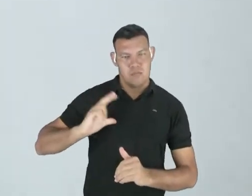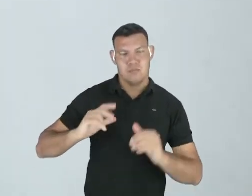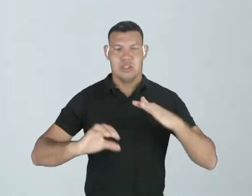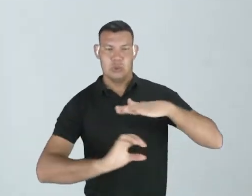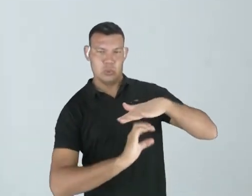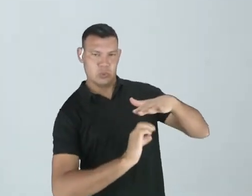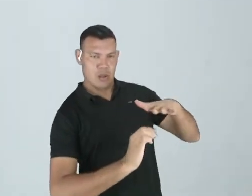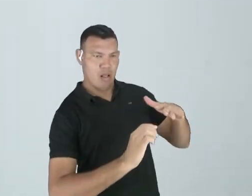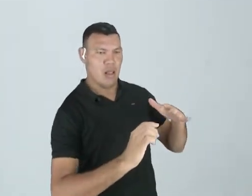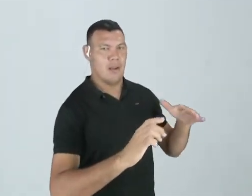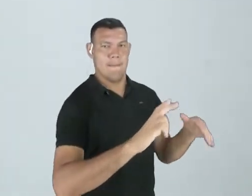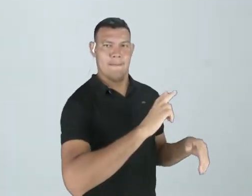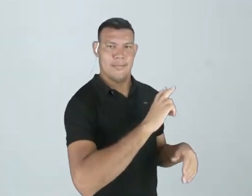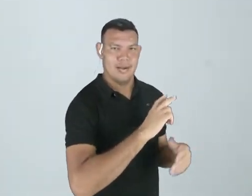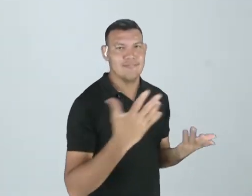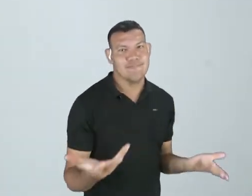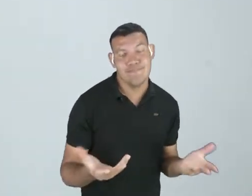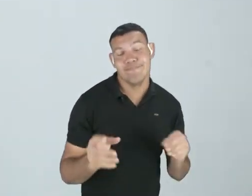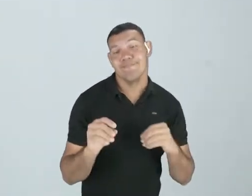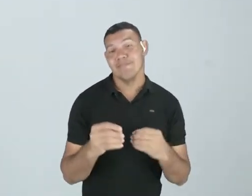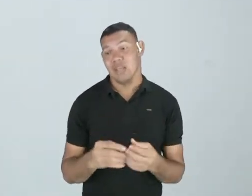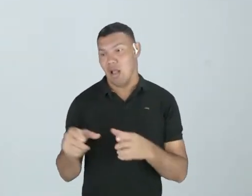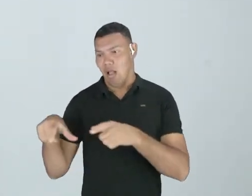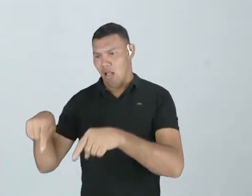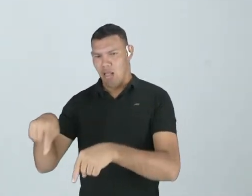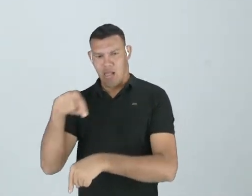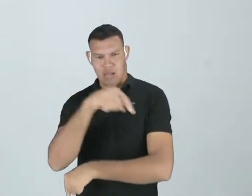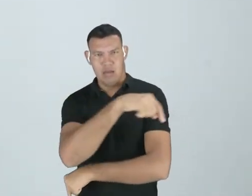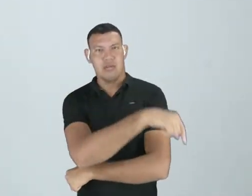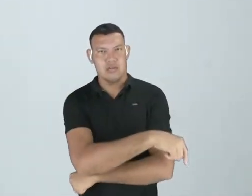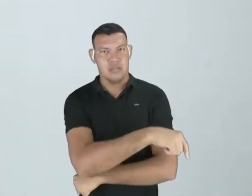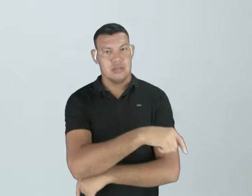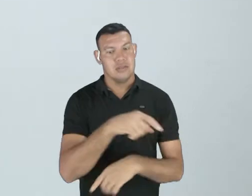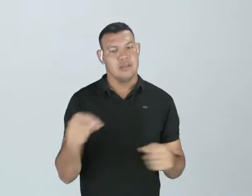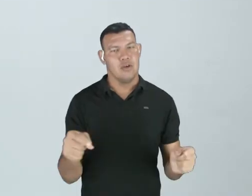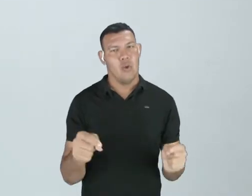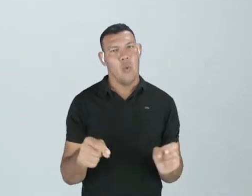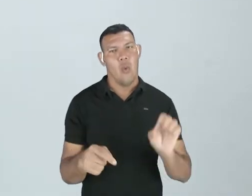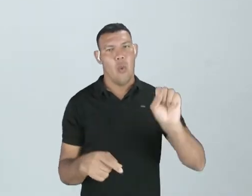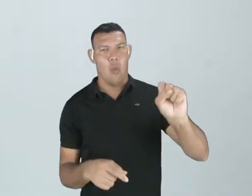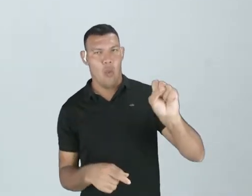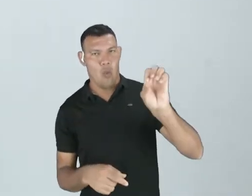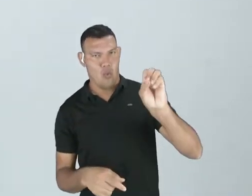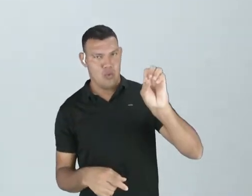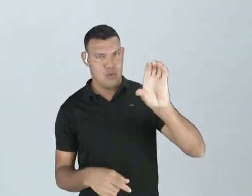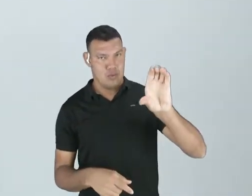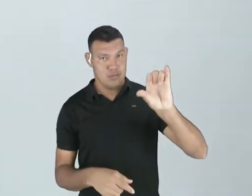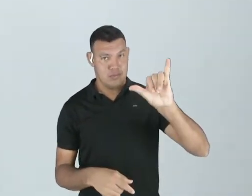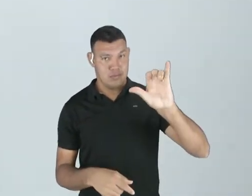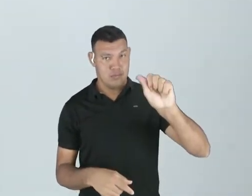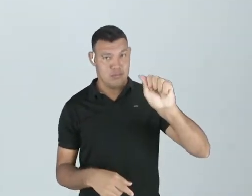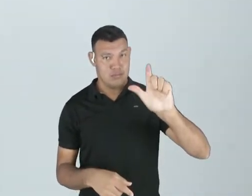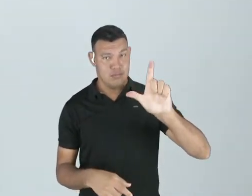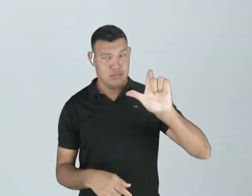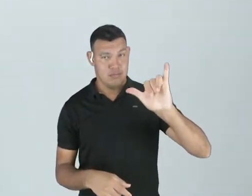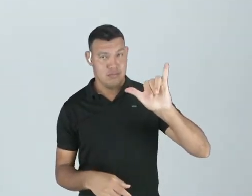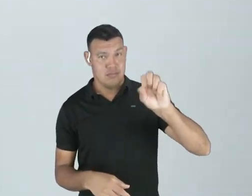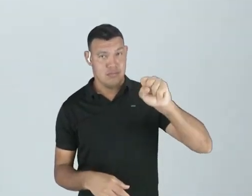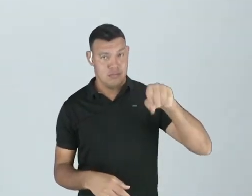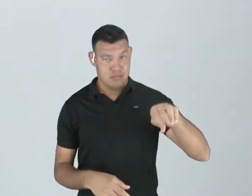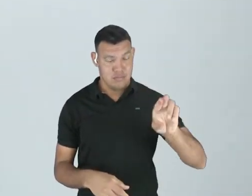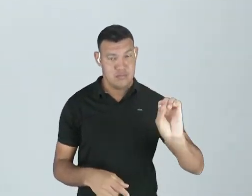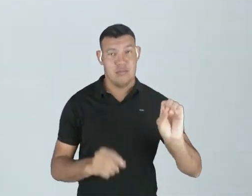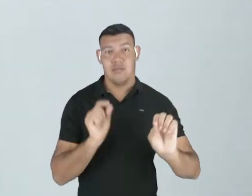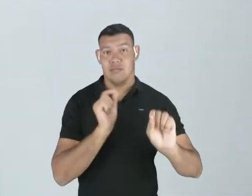privado. Então, tudo isso é base do capitalismo que o socialismo combatia. Mas aí a gente vai ver agora o que foi o liberalismo para a